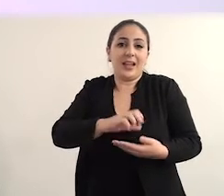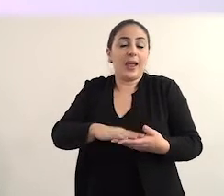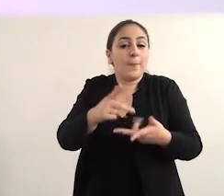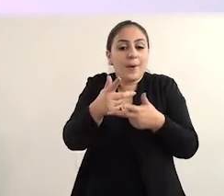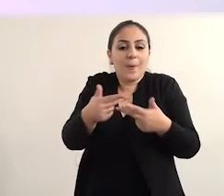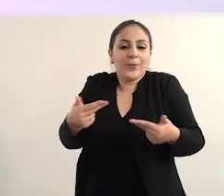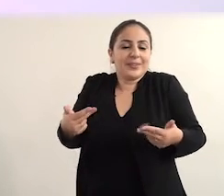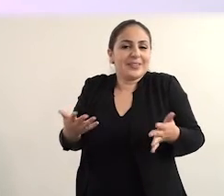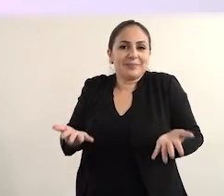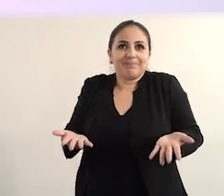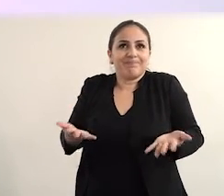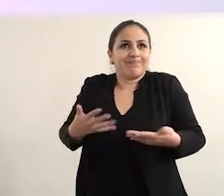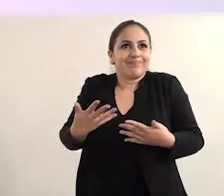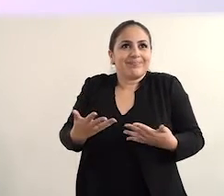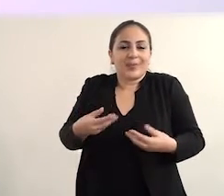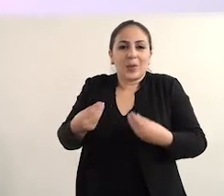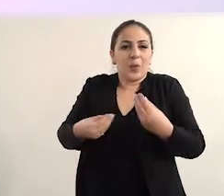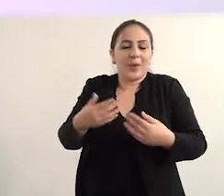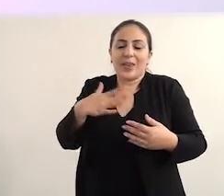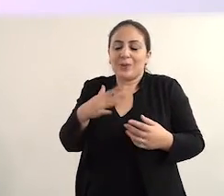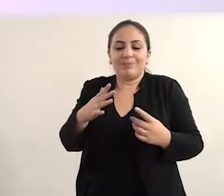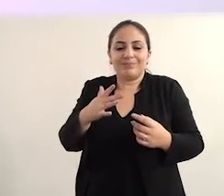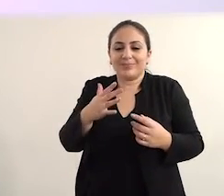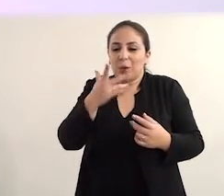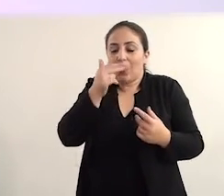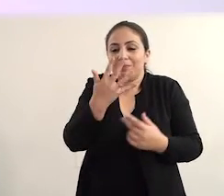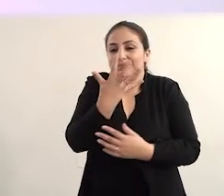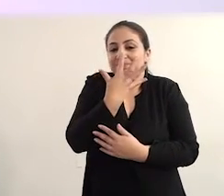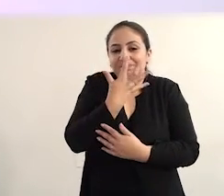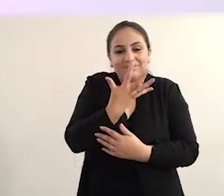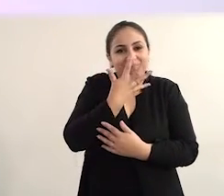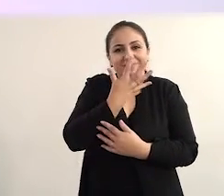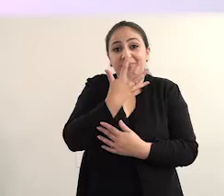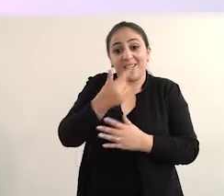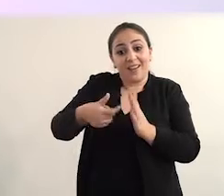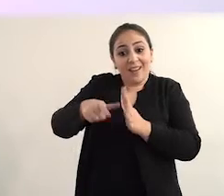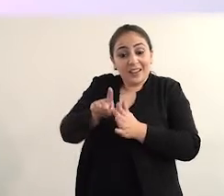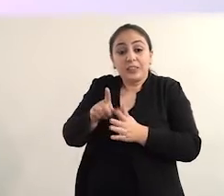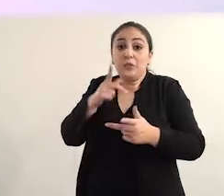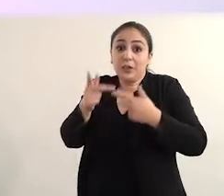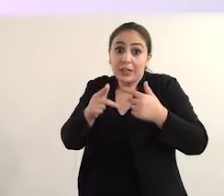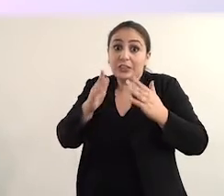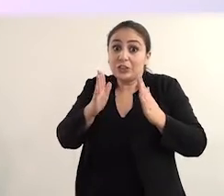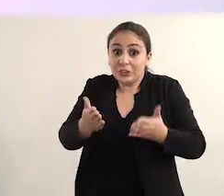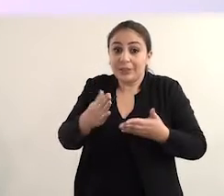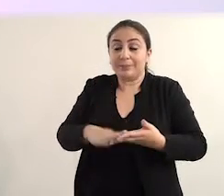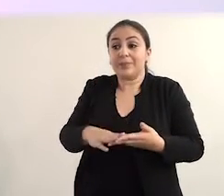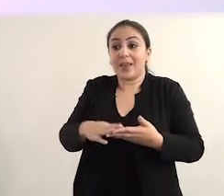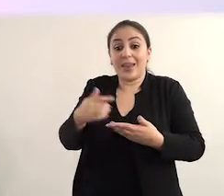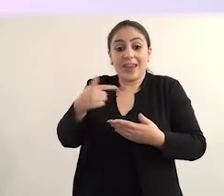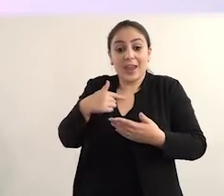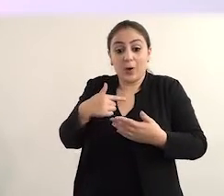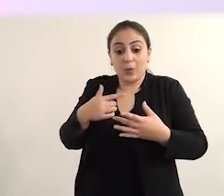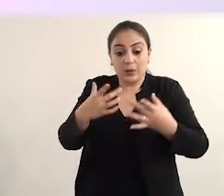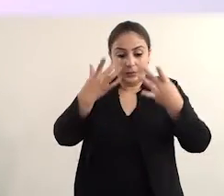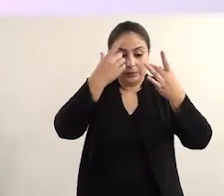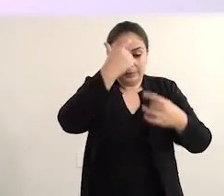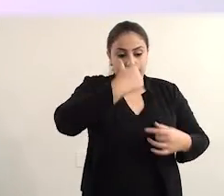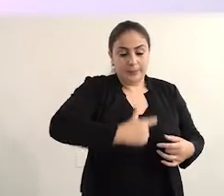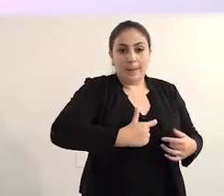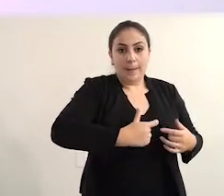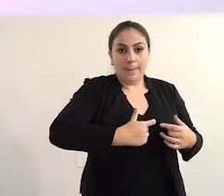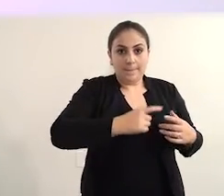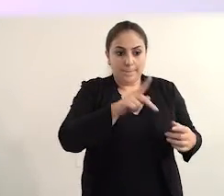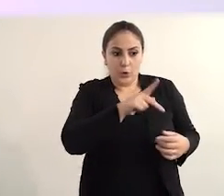uma coisa, assim, que me encanta, né? Antes, como eu te falei, né? Eu tive que me despedir de ser